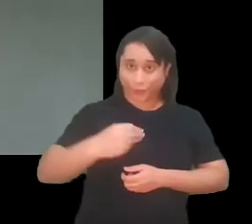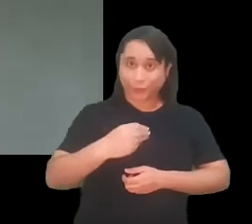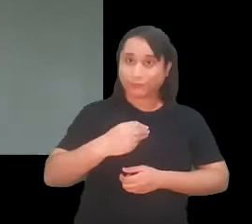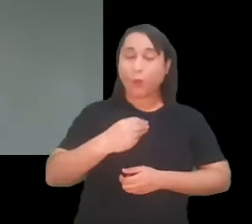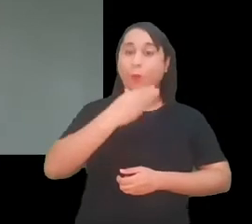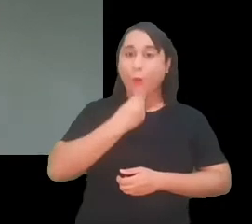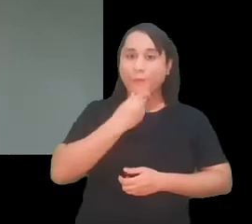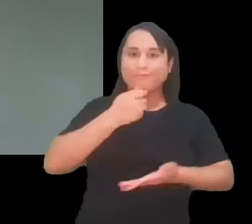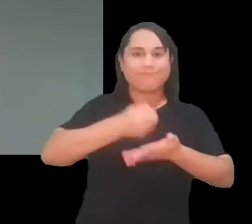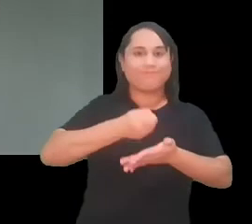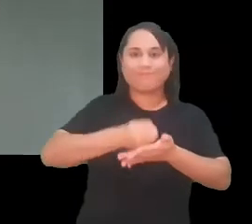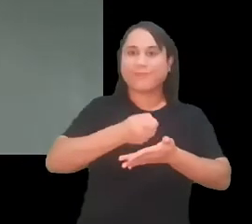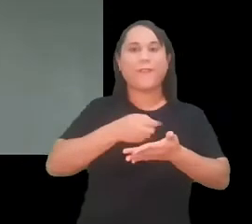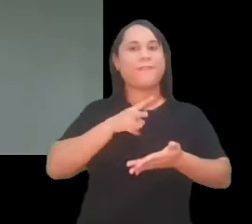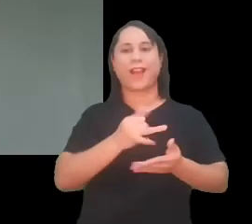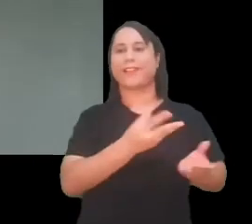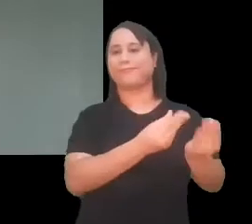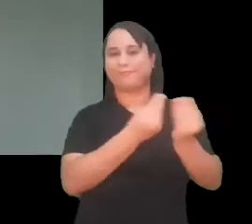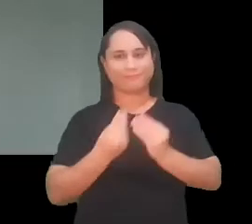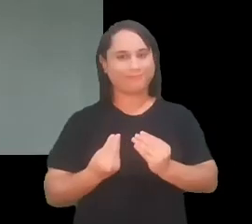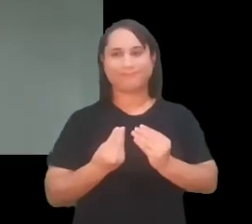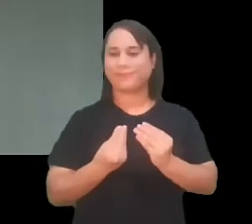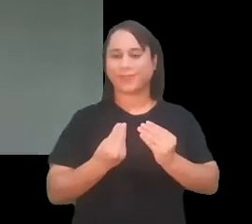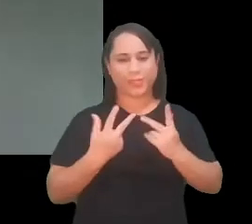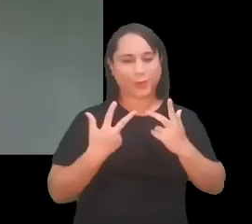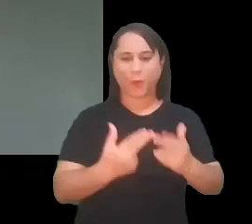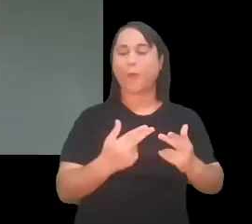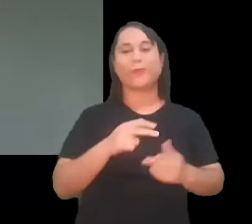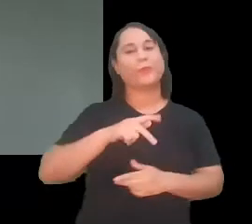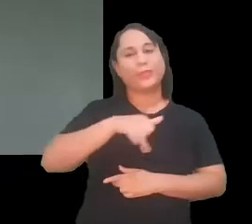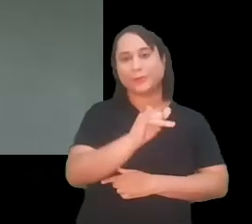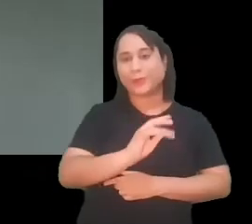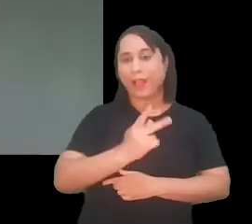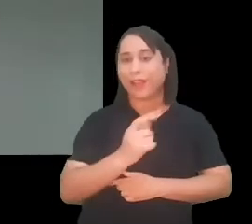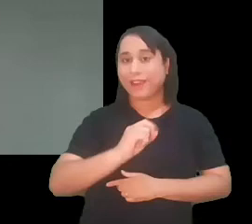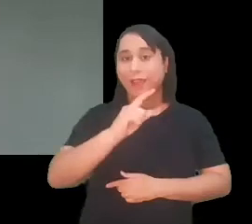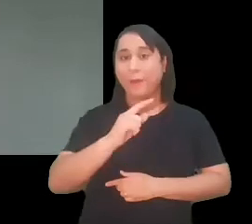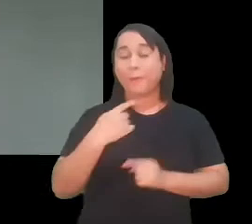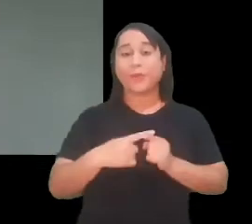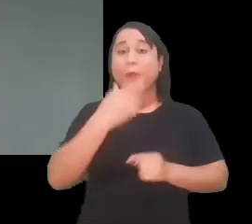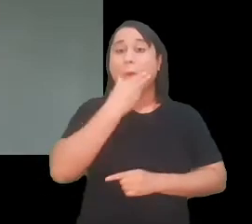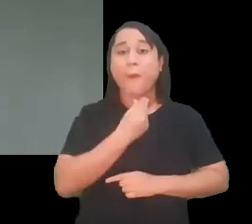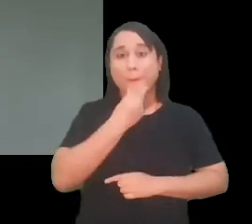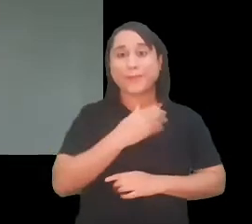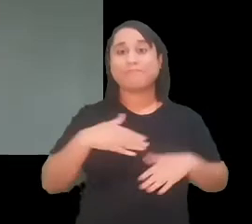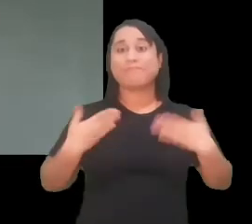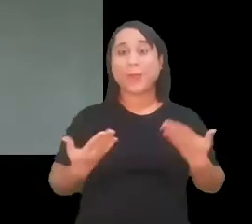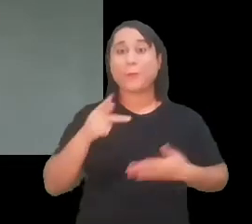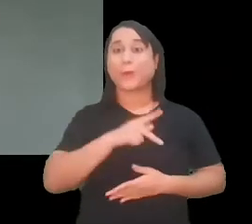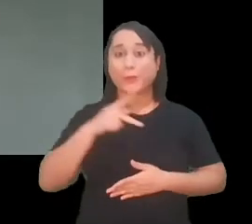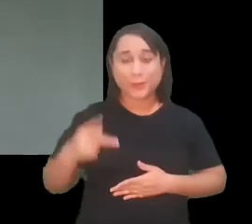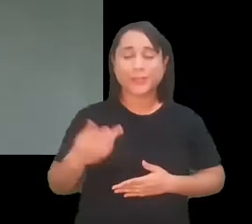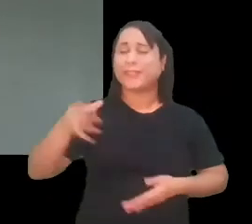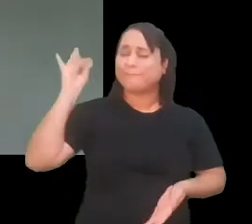obrigatoriamente, na hora da meiose, recebeu o Y com Hzão aqui. Porque ele é um filho, né? E aí, prof? E